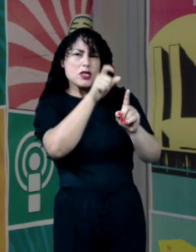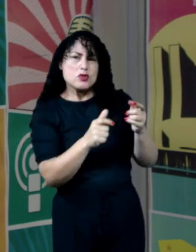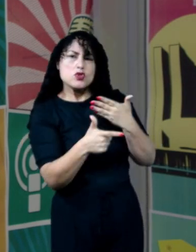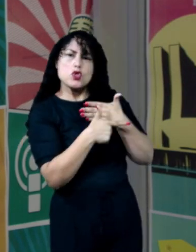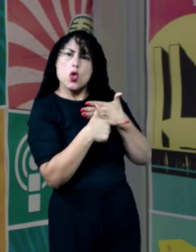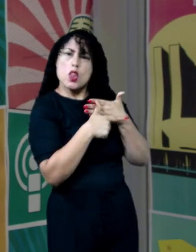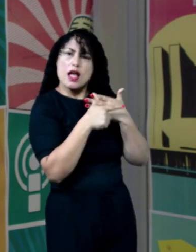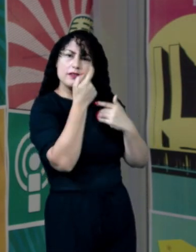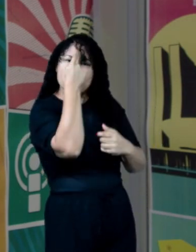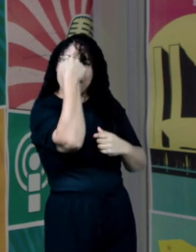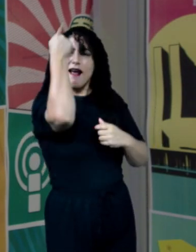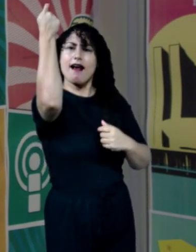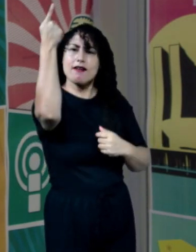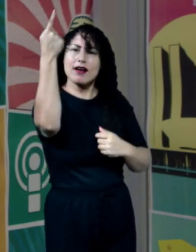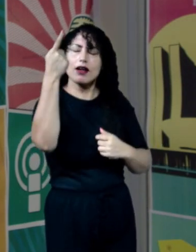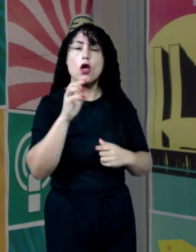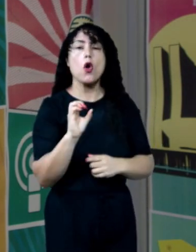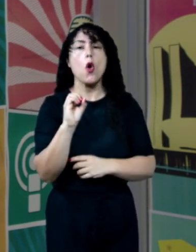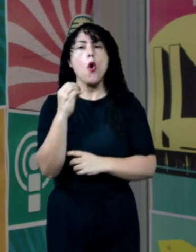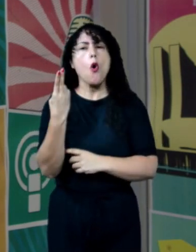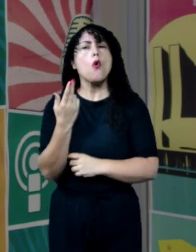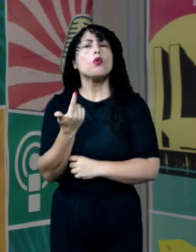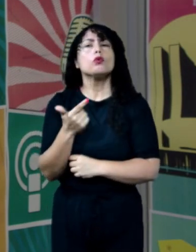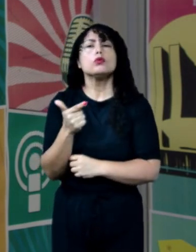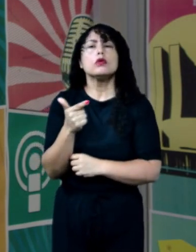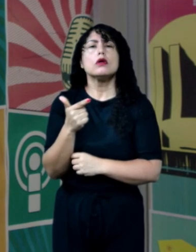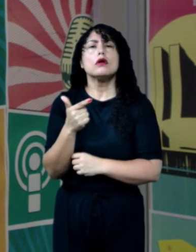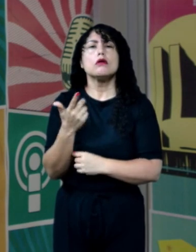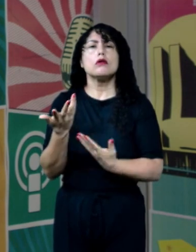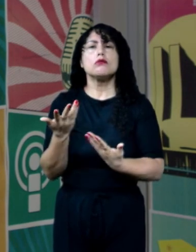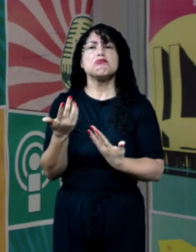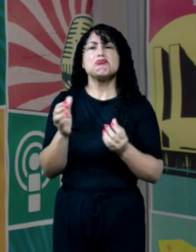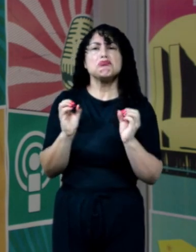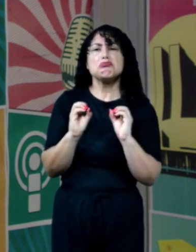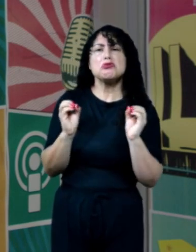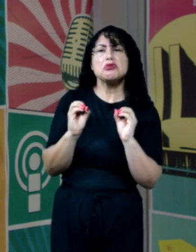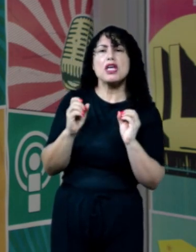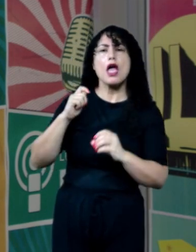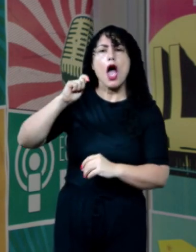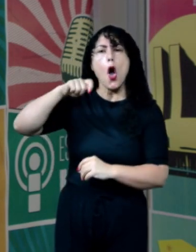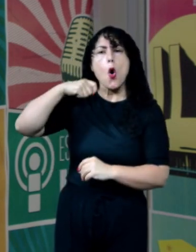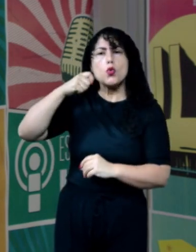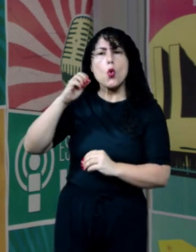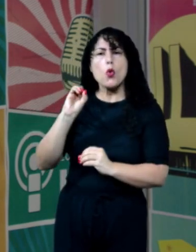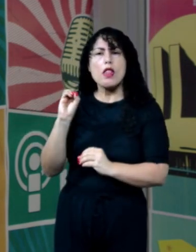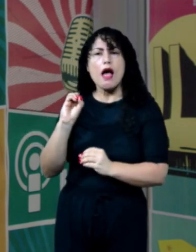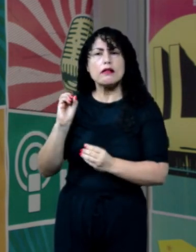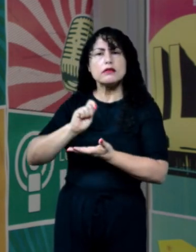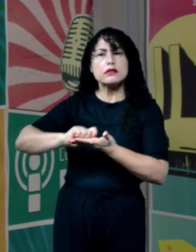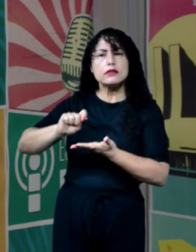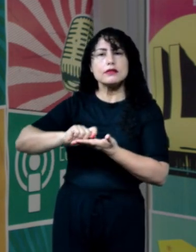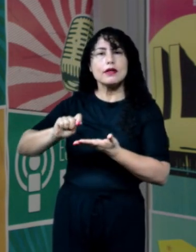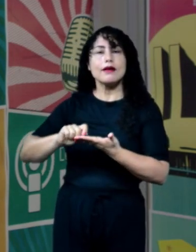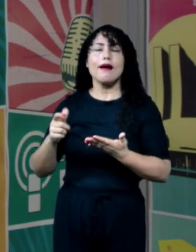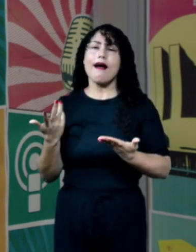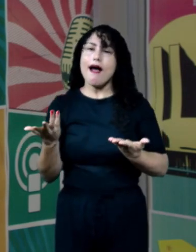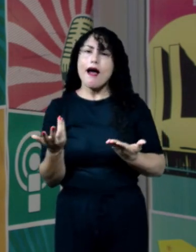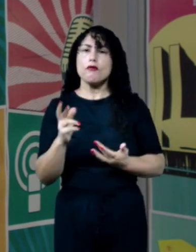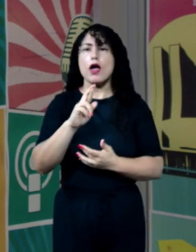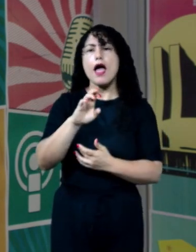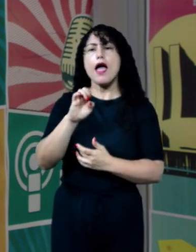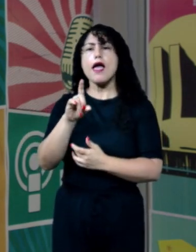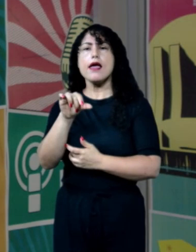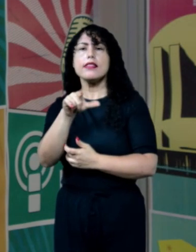inventado? Ou não tem, ou é apócrifo, não tem um autor? É da redação. Qual